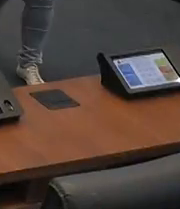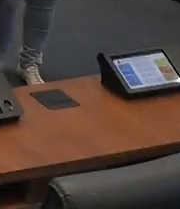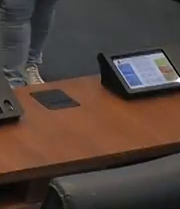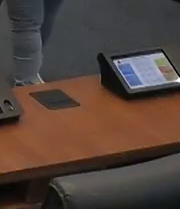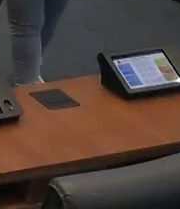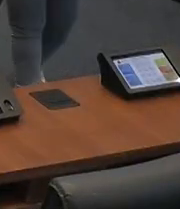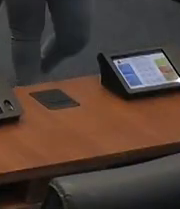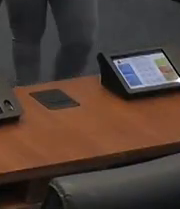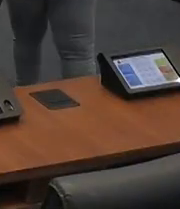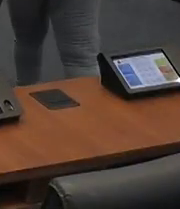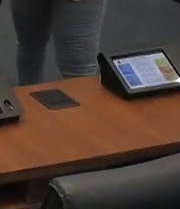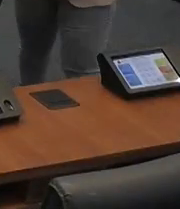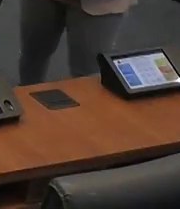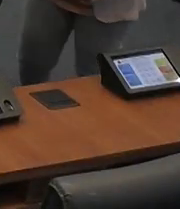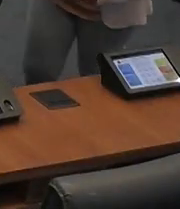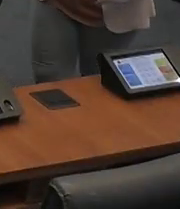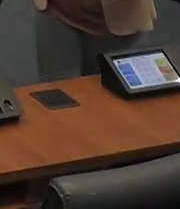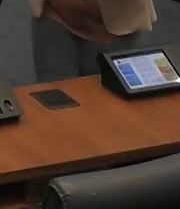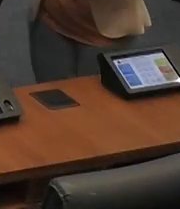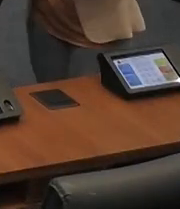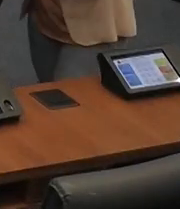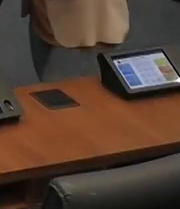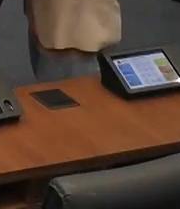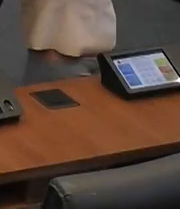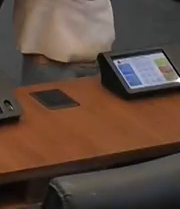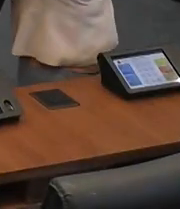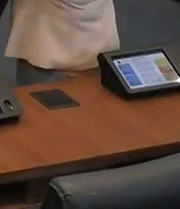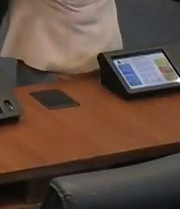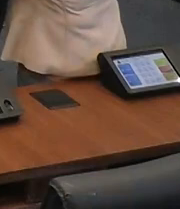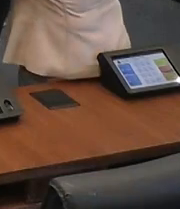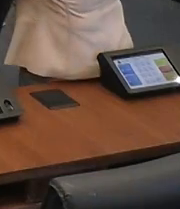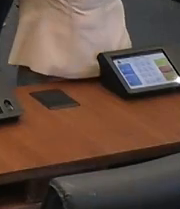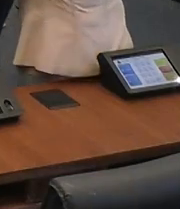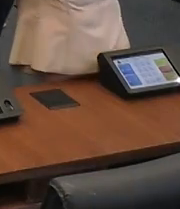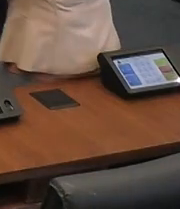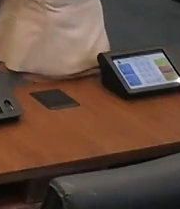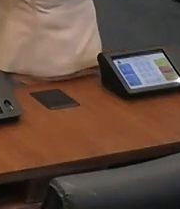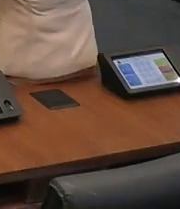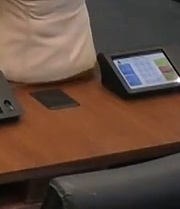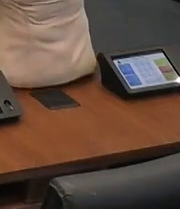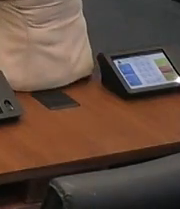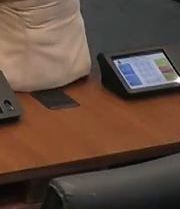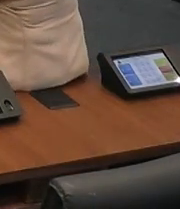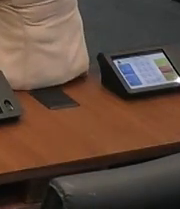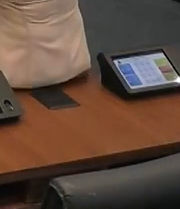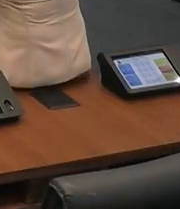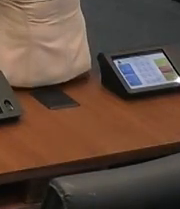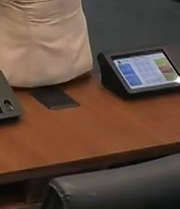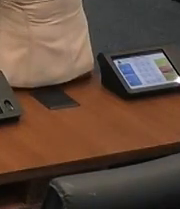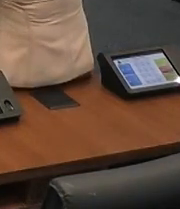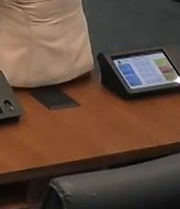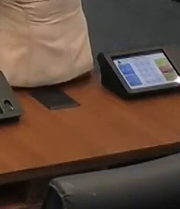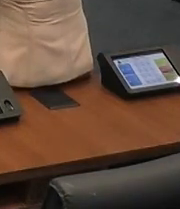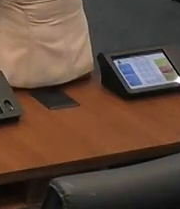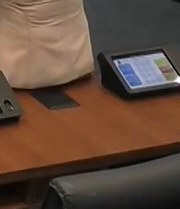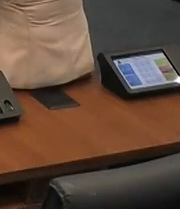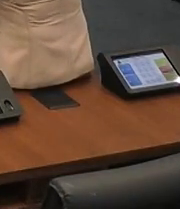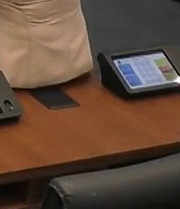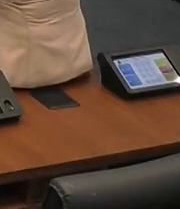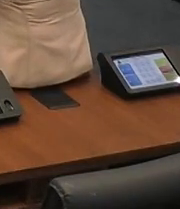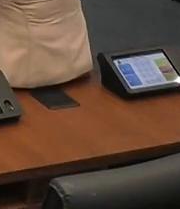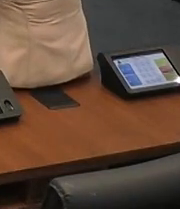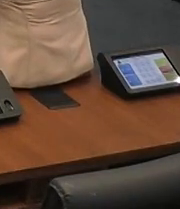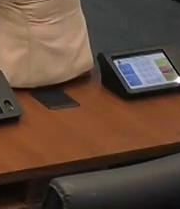Havendo o número legal e sob a proteção de Deus, iniciamos os nossos trabalhos.